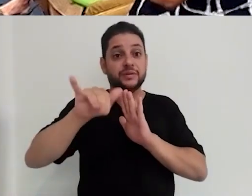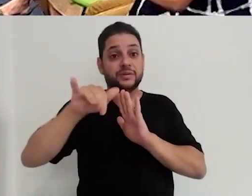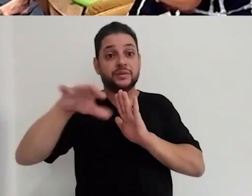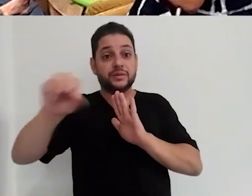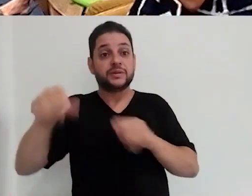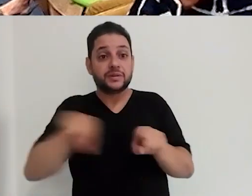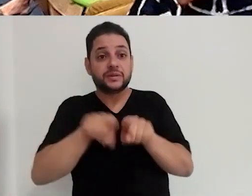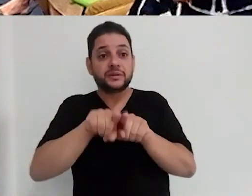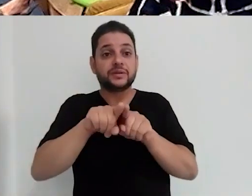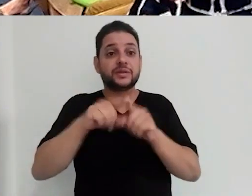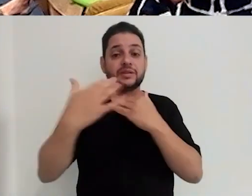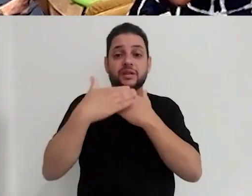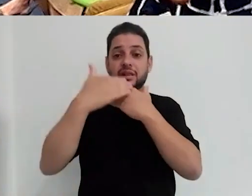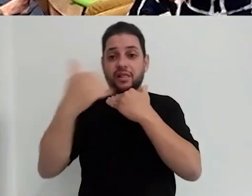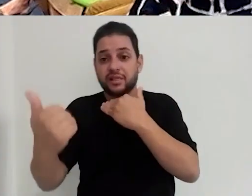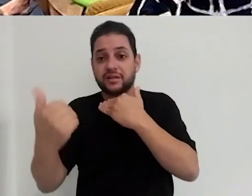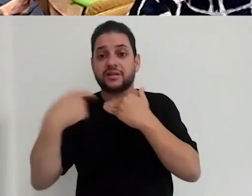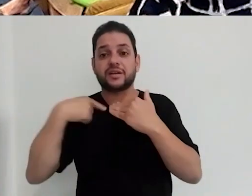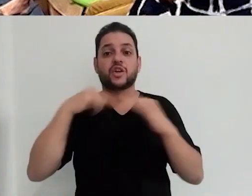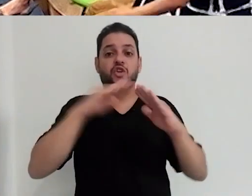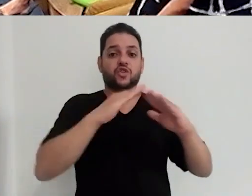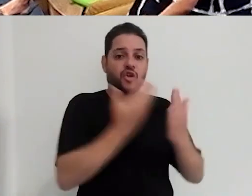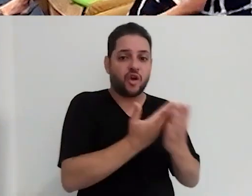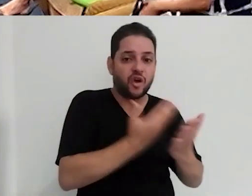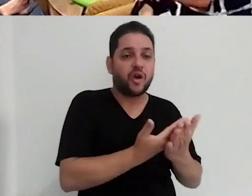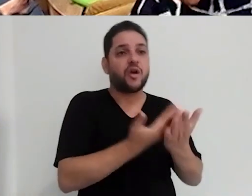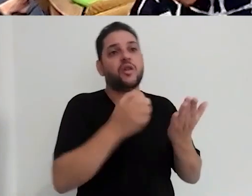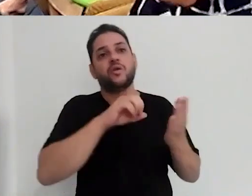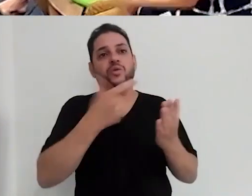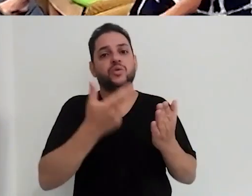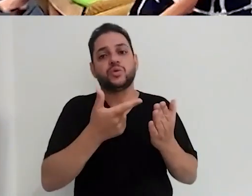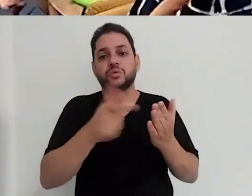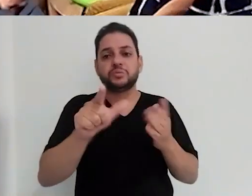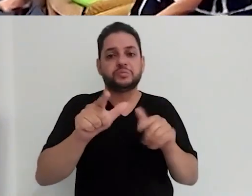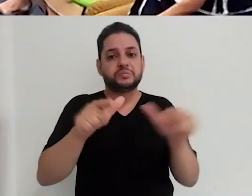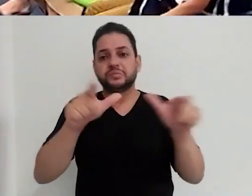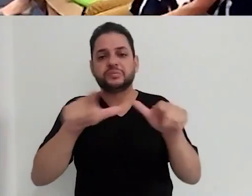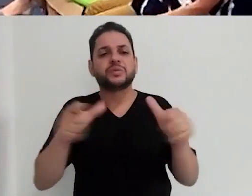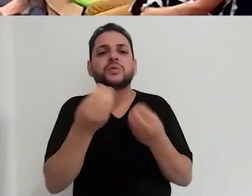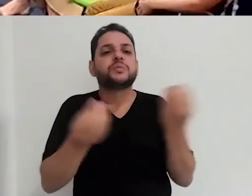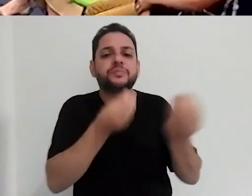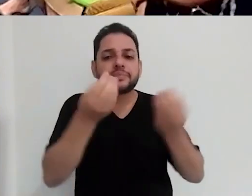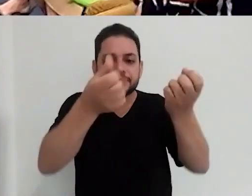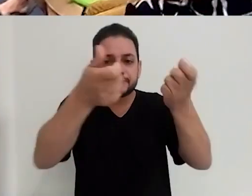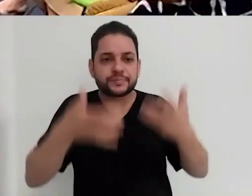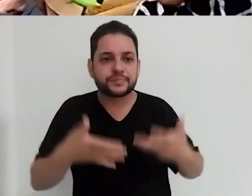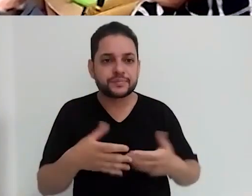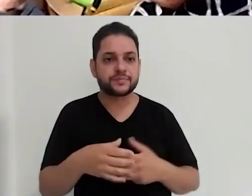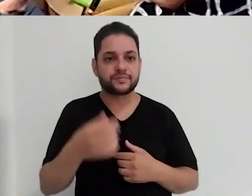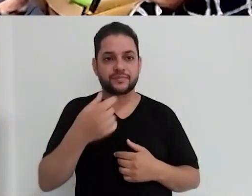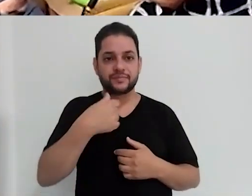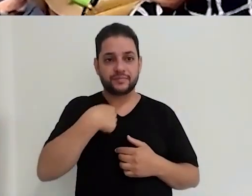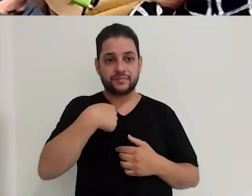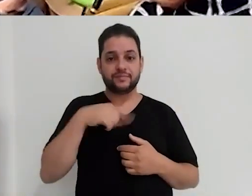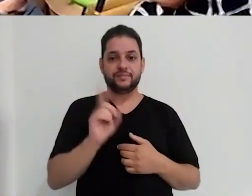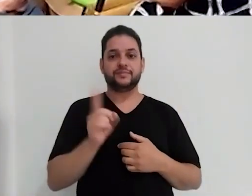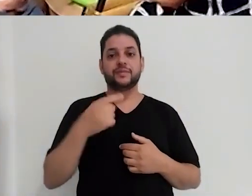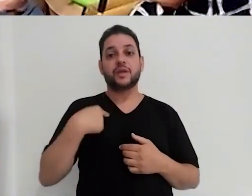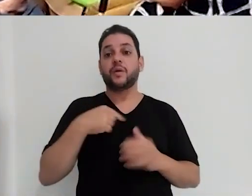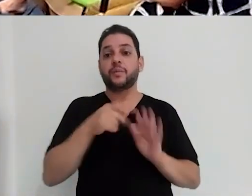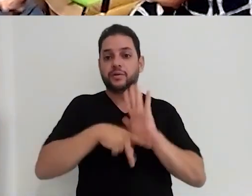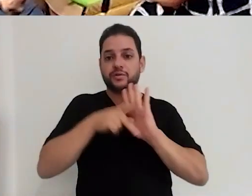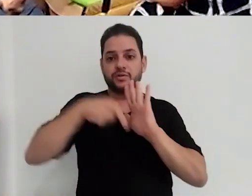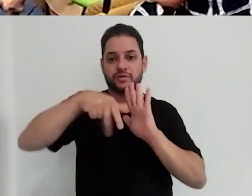chamada para falar deles nas escolas ou em alguns... Como está sendo isso? Eu não, porque eu não fiz o projeto Querino. O Thiago Rogério,